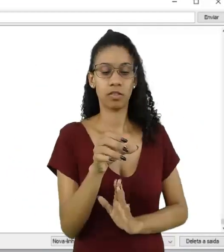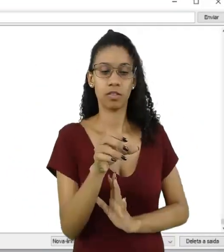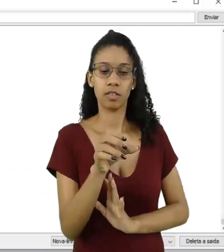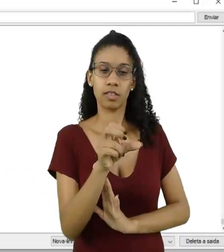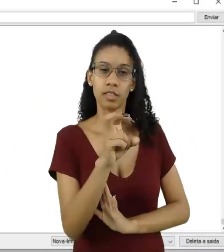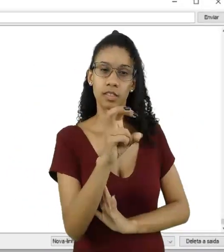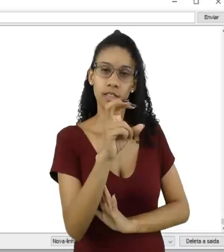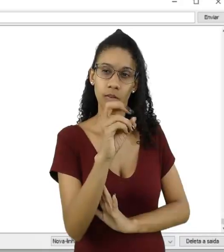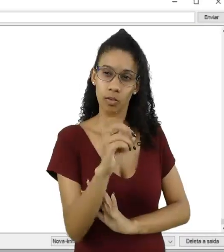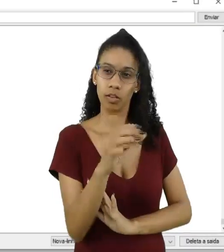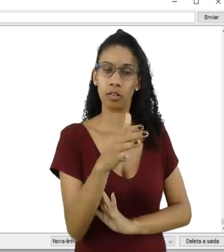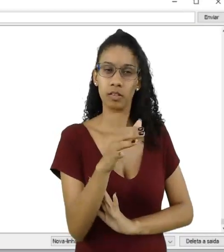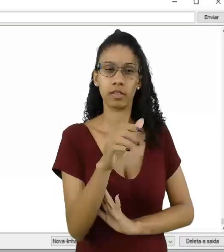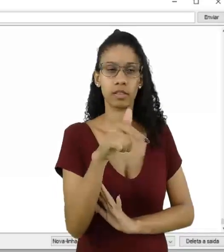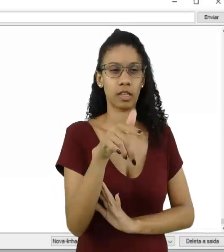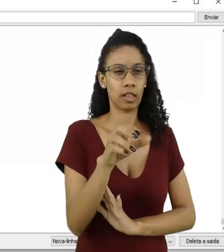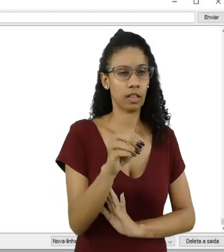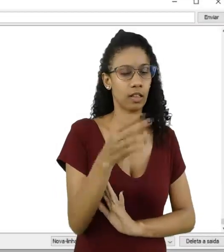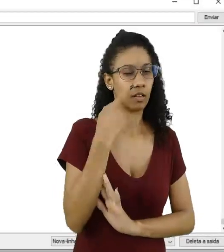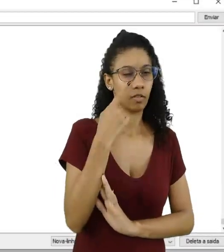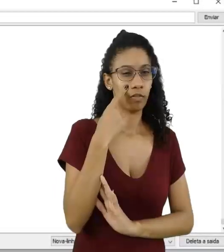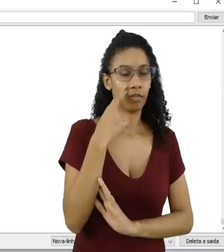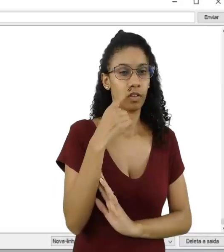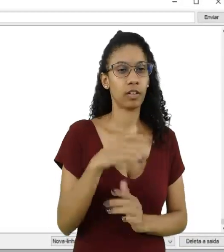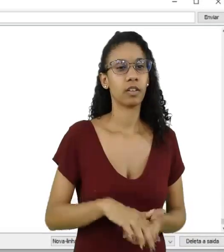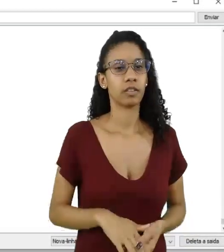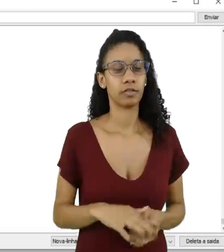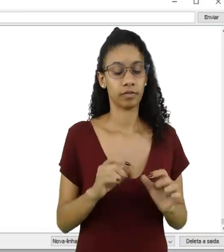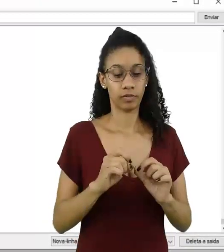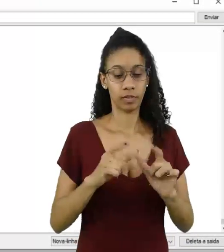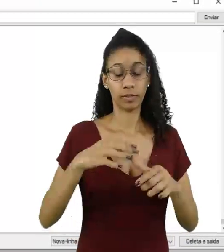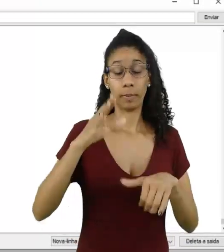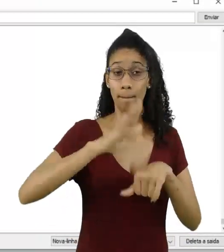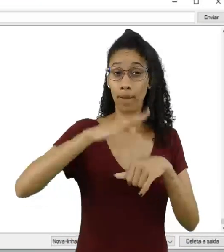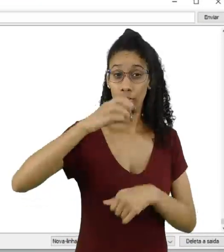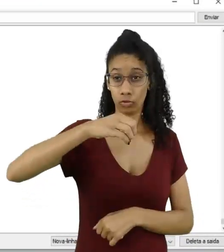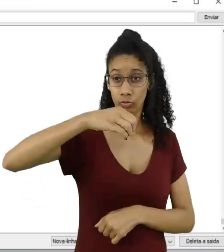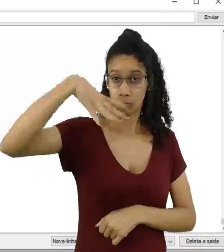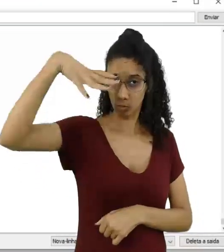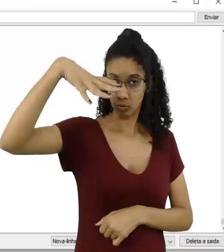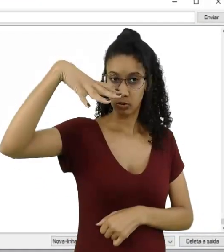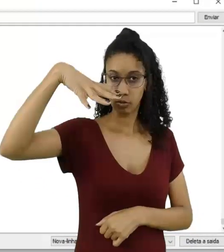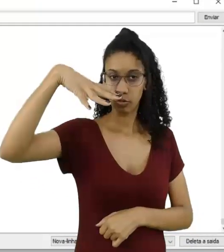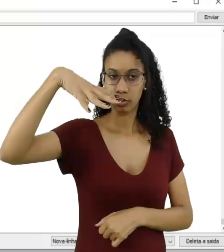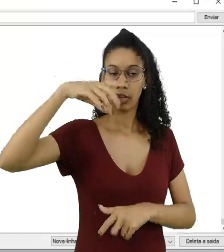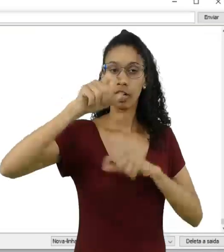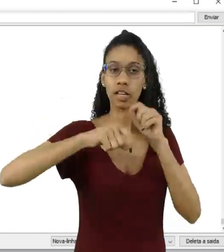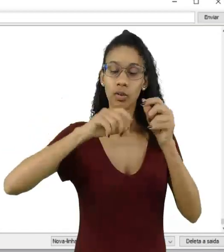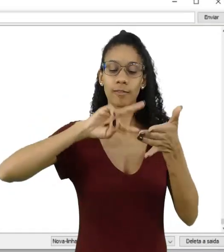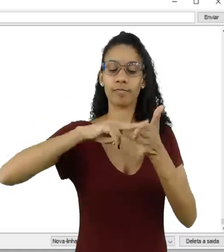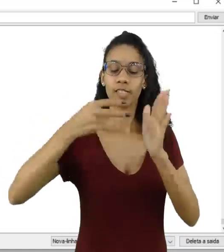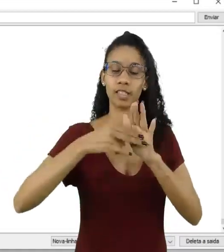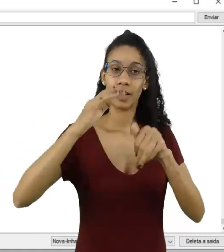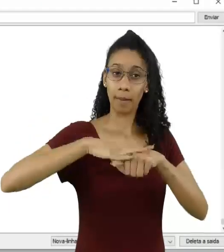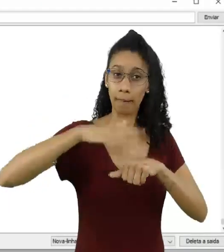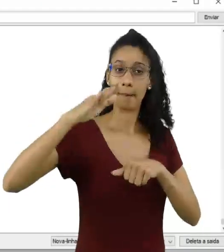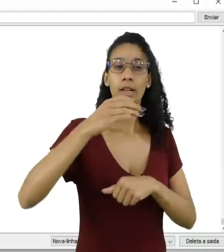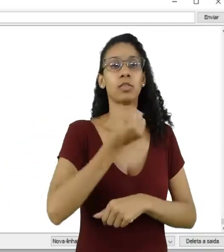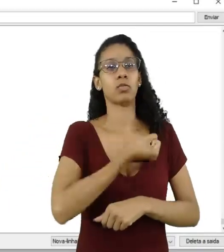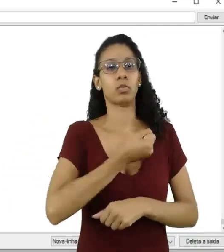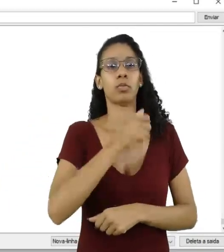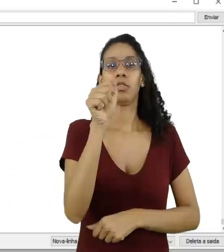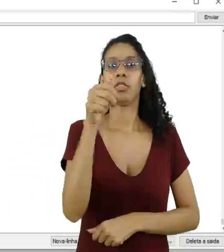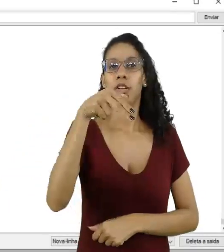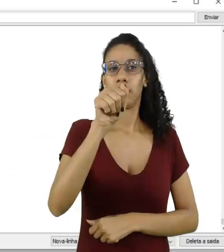eu solto, a intensidade de luz aumenta, o valor fica bem maior. Quer dizer, quanto maior a luminosidade, maior vai ser